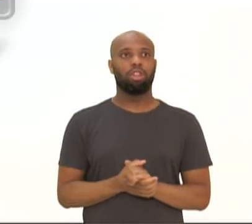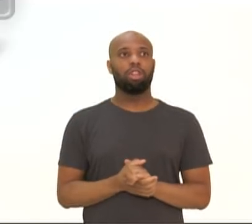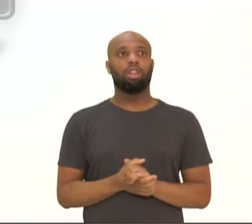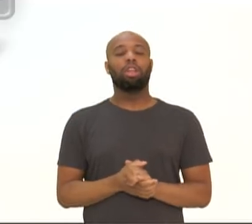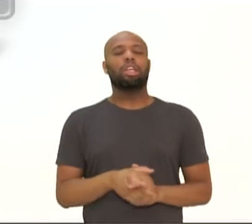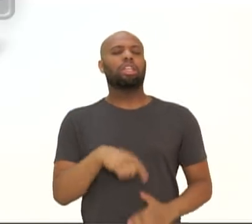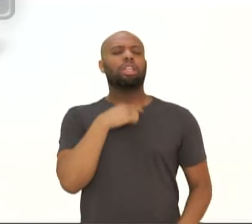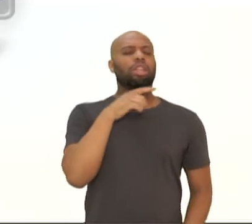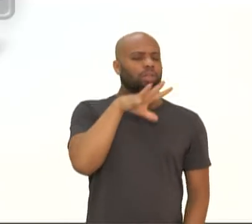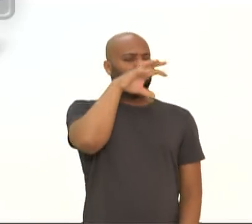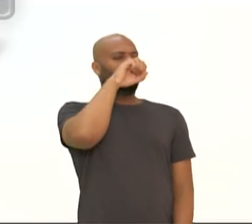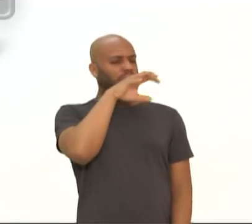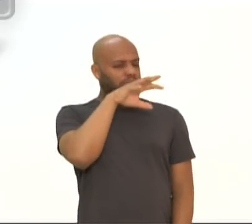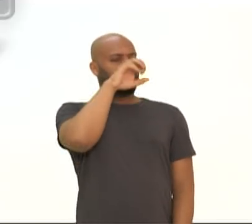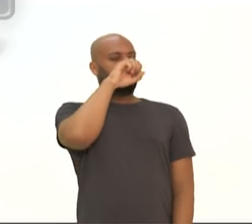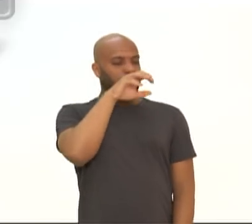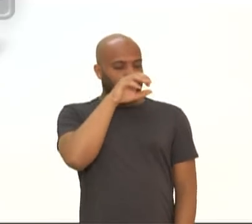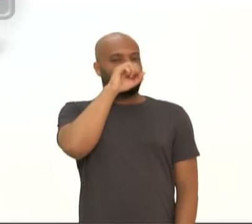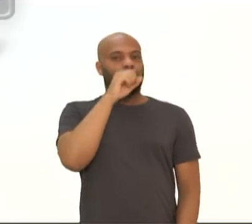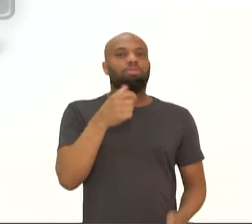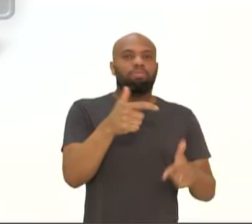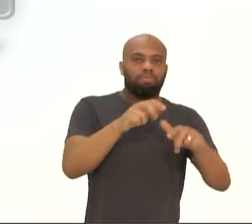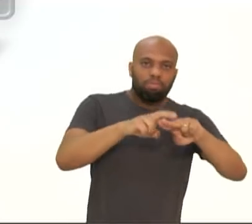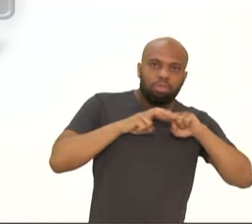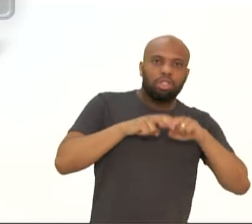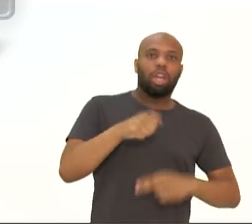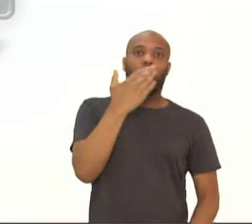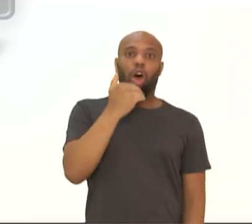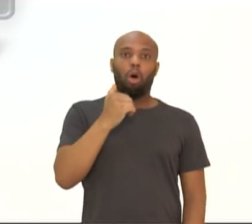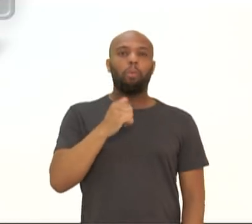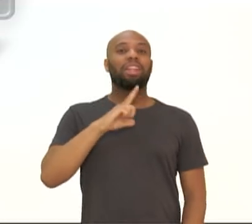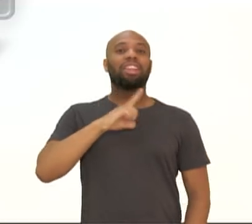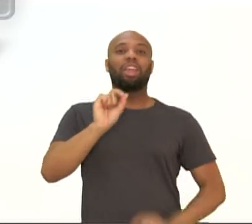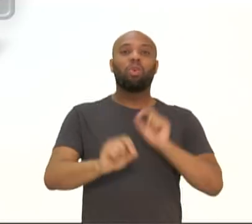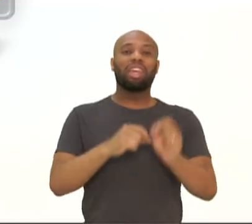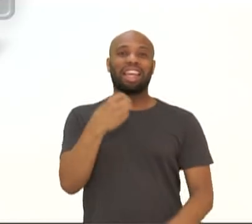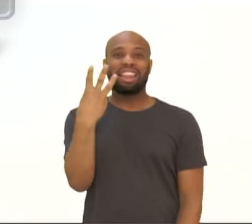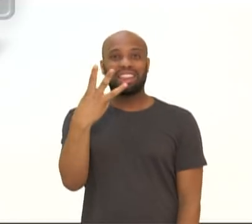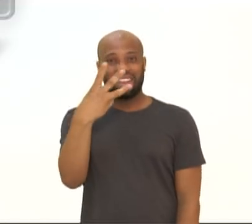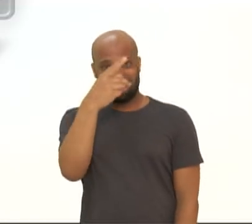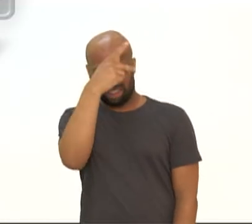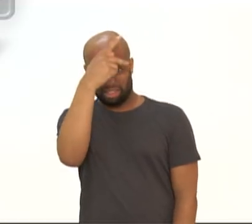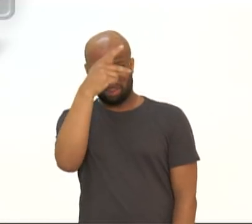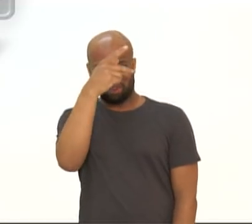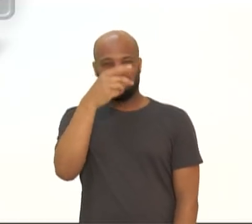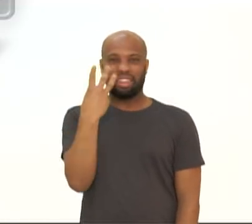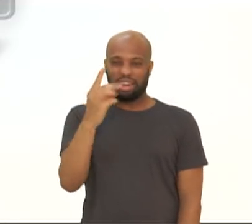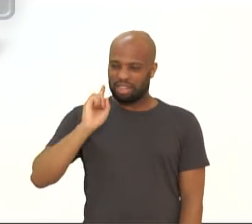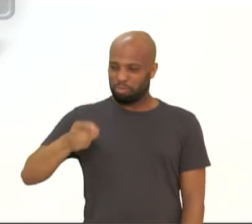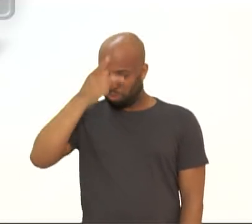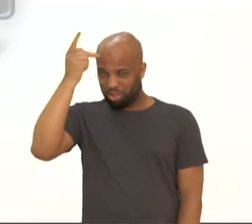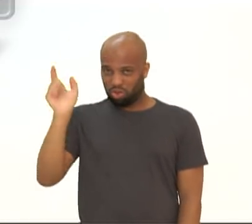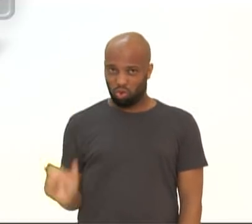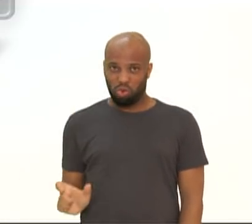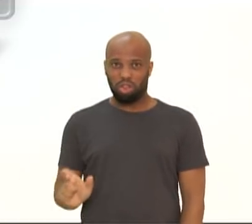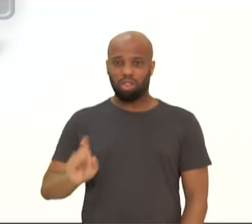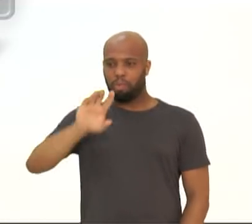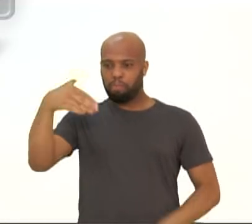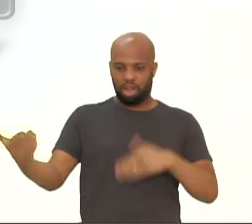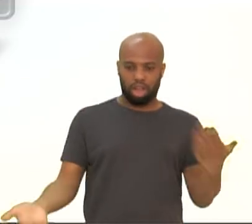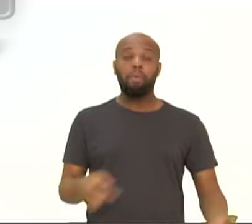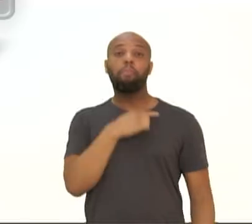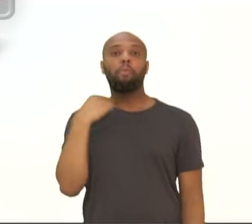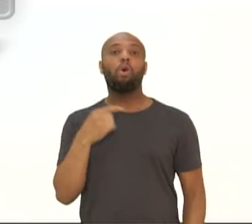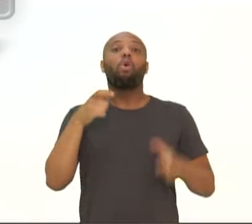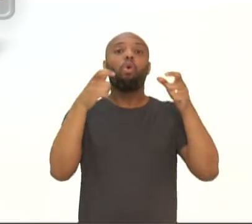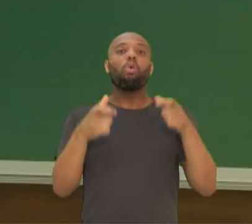por alimento é responsável por quase 3.000 mortes anualmente nos Estados Unidos. Ou